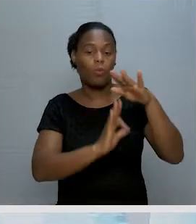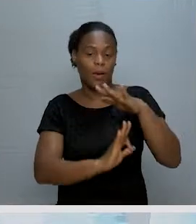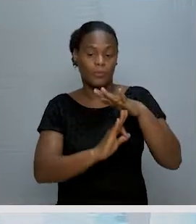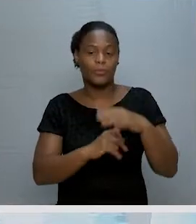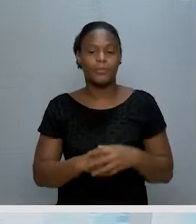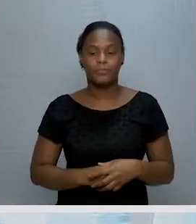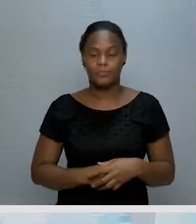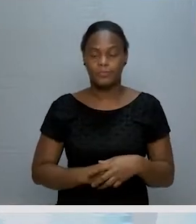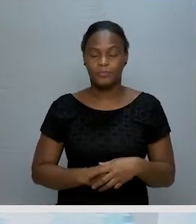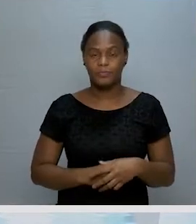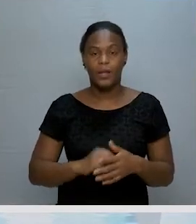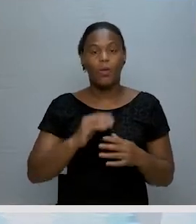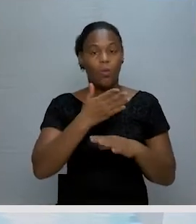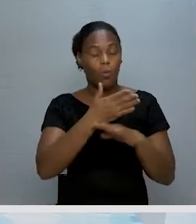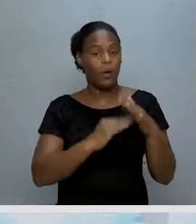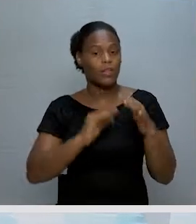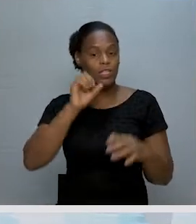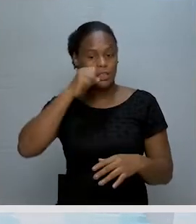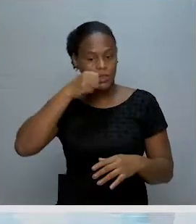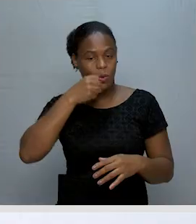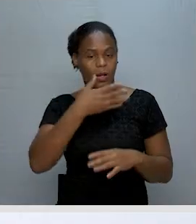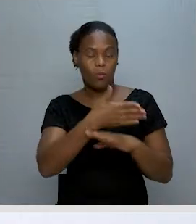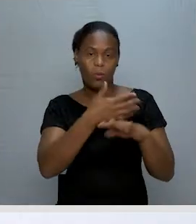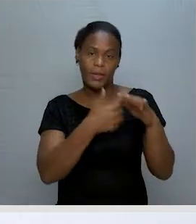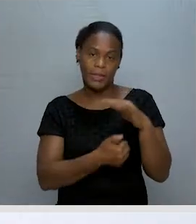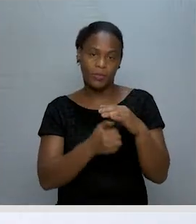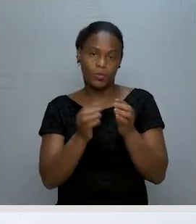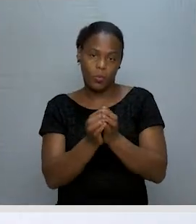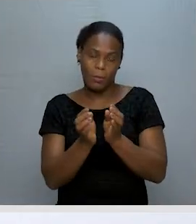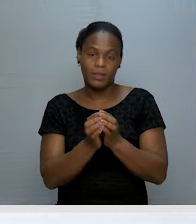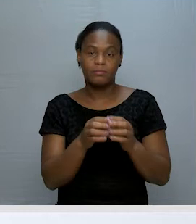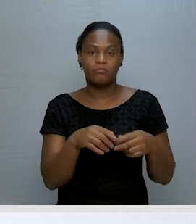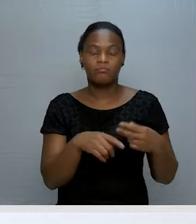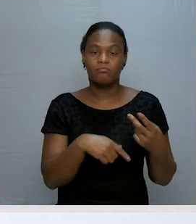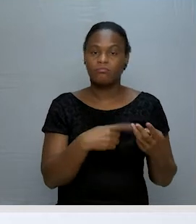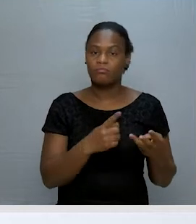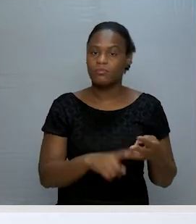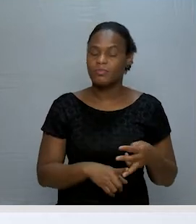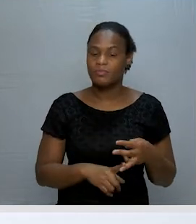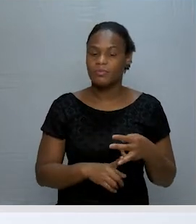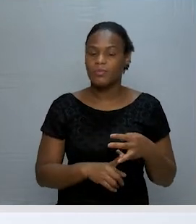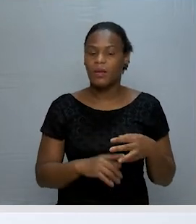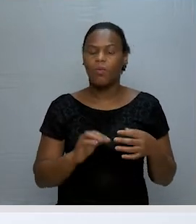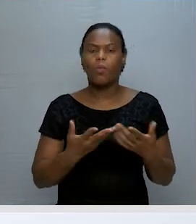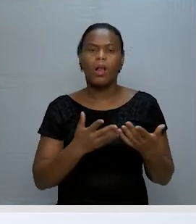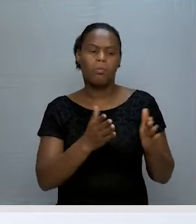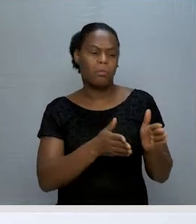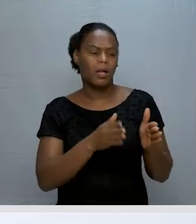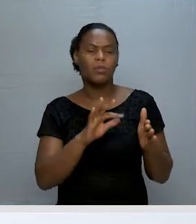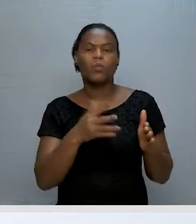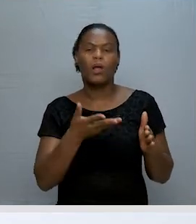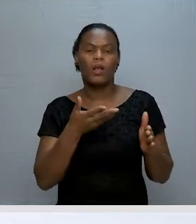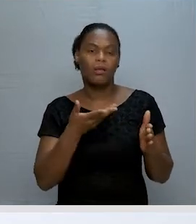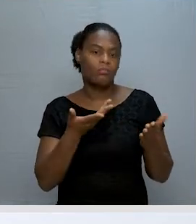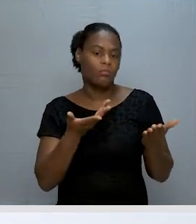1/4 com cenouras, 1/5 com tomates. E qual é a